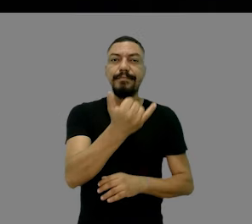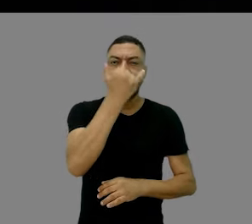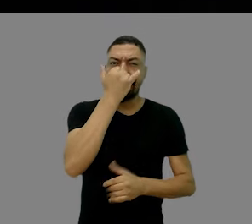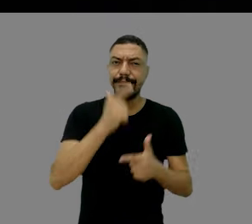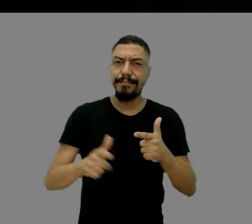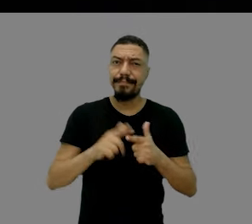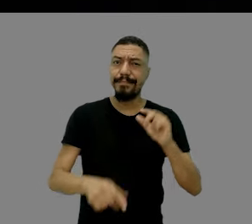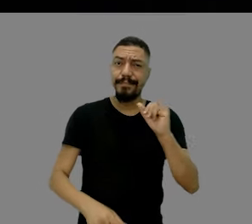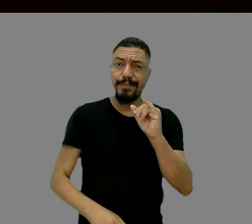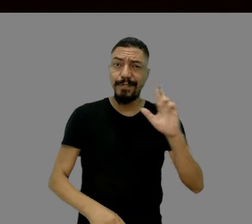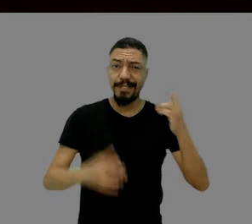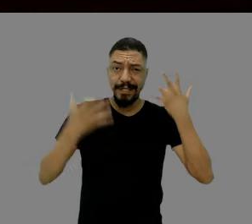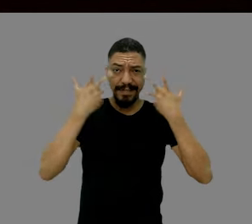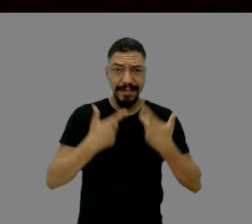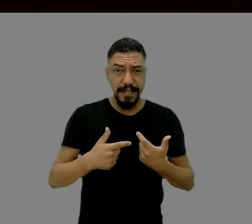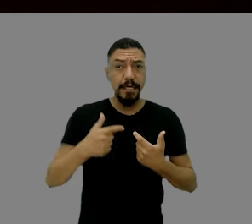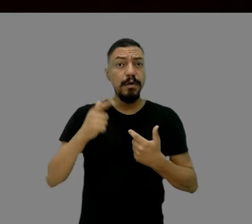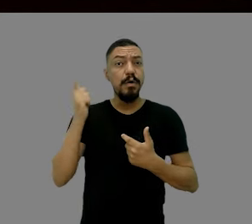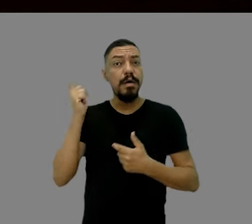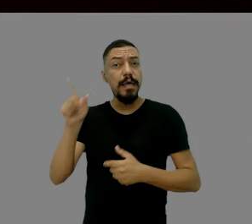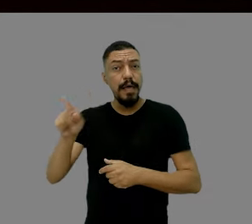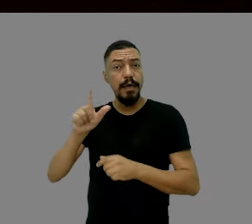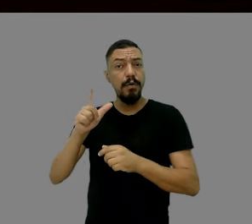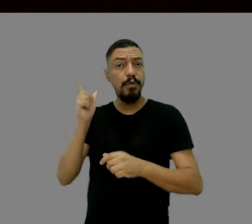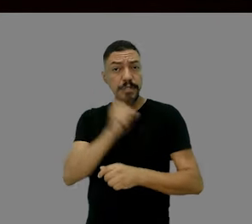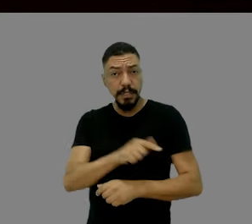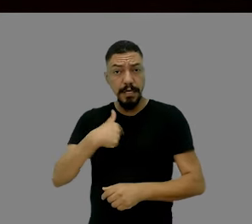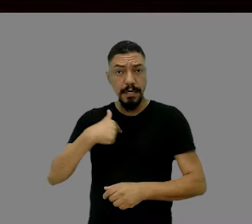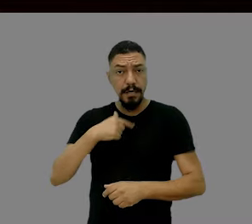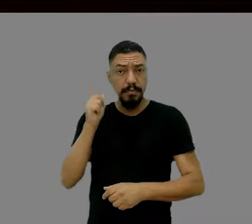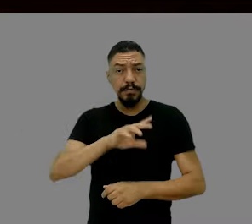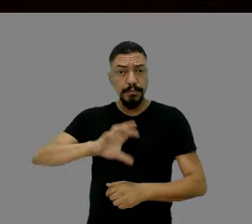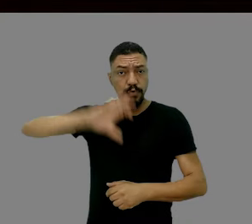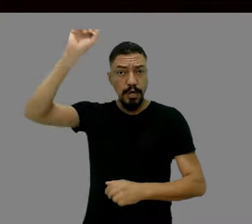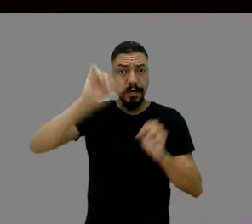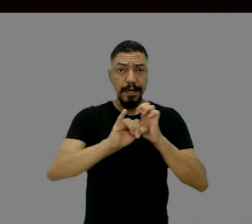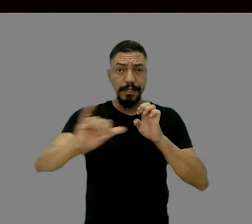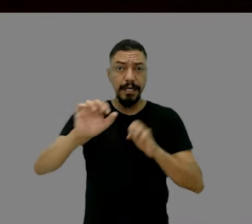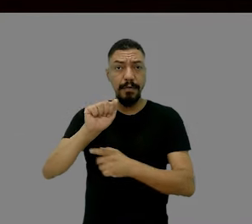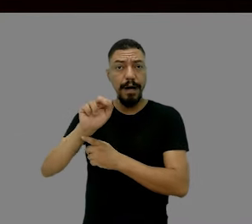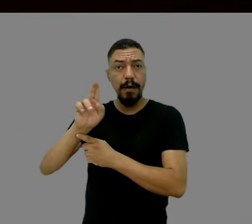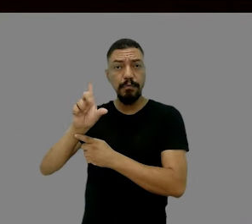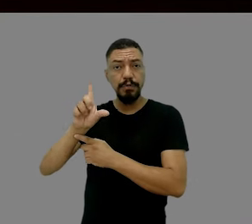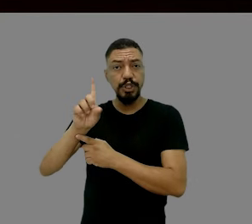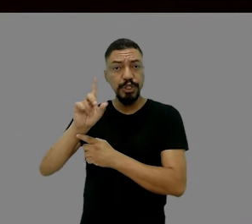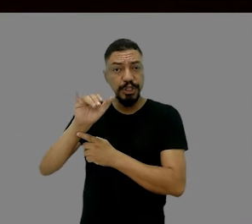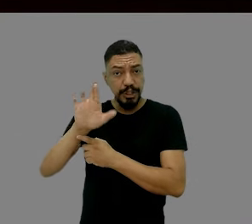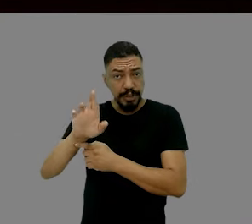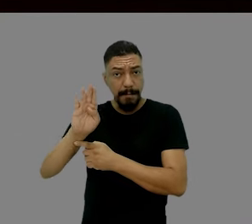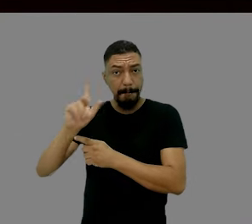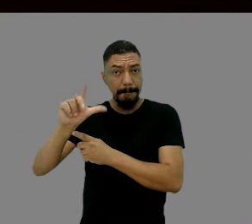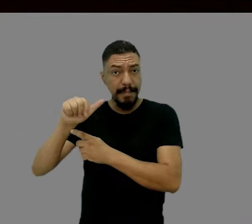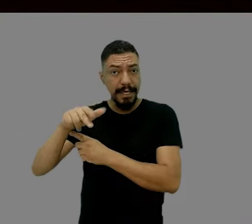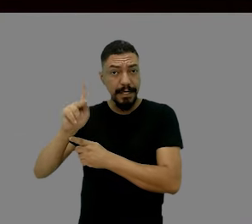e, honestamente, eu brinco, meu marido que não me ouça, mas era melhor eu ter casado com um contador, porque é